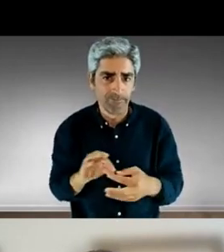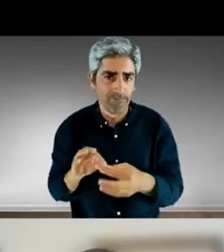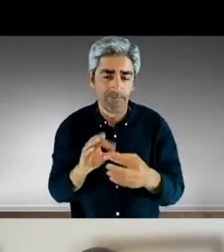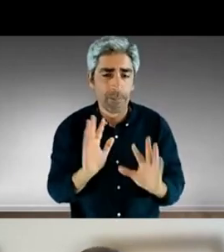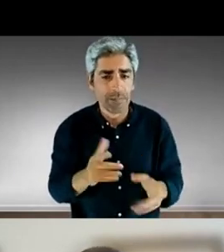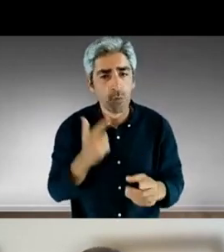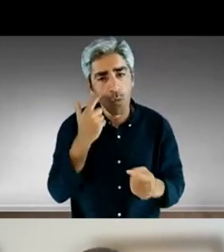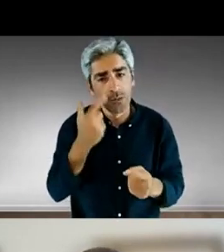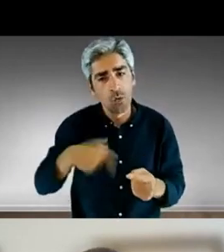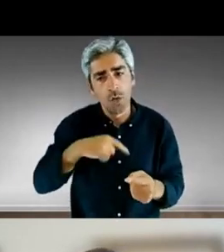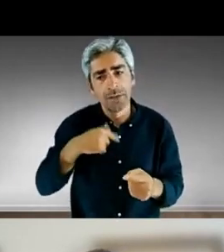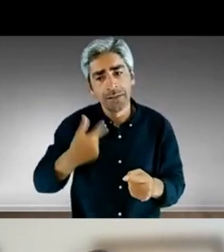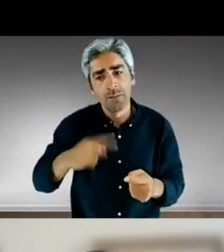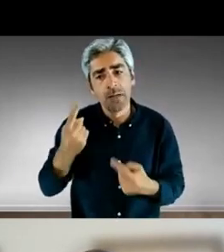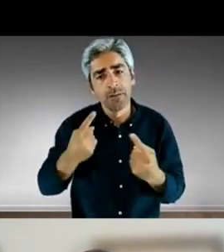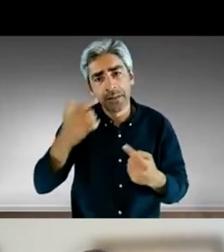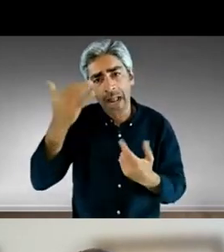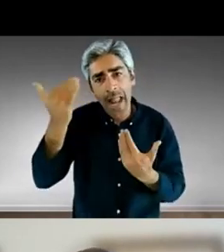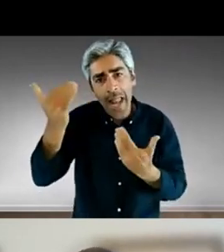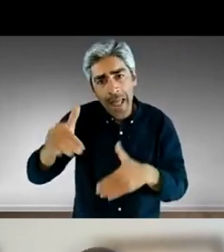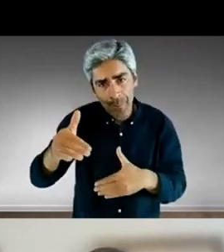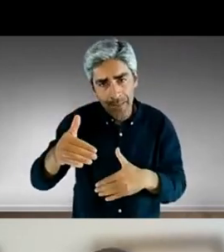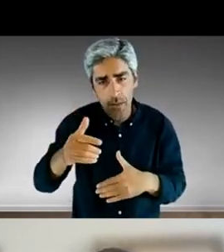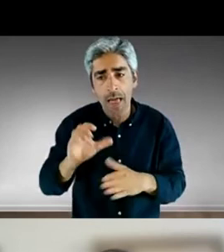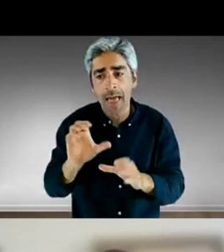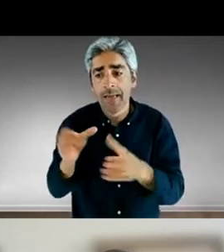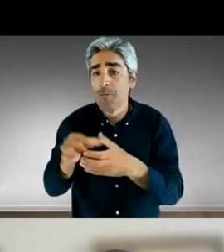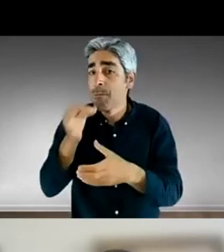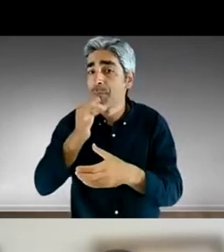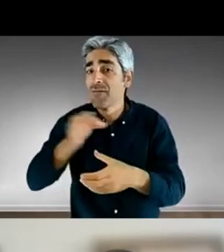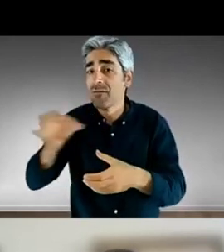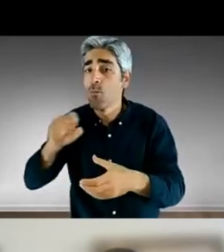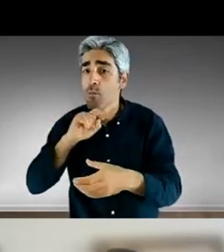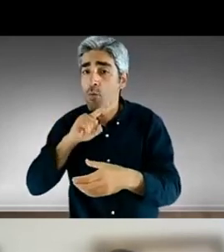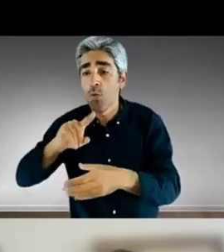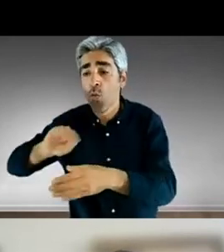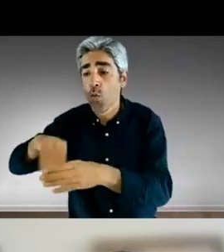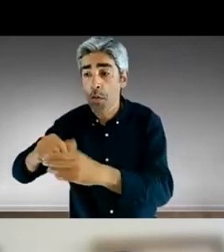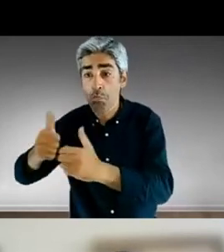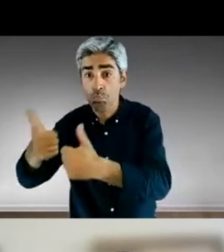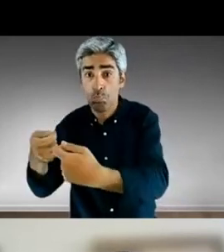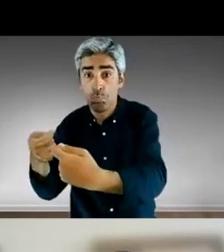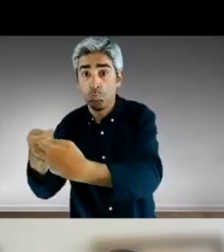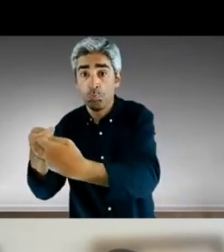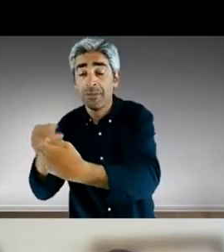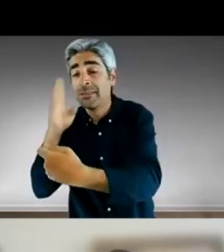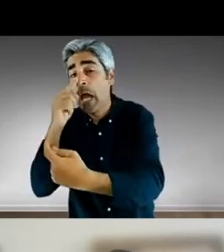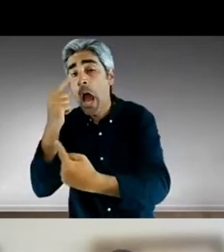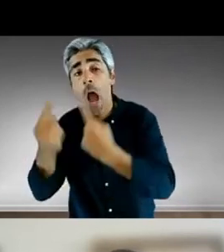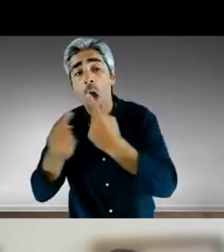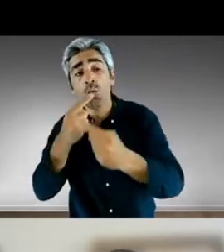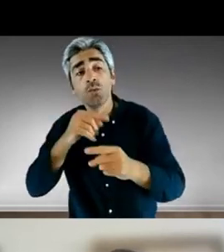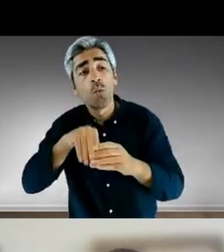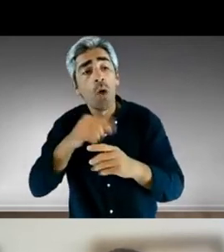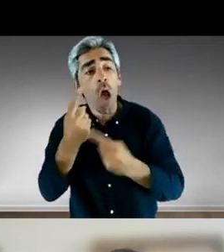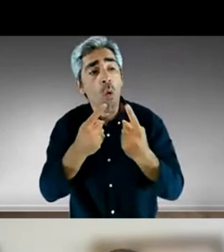nossas limitações, que a equipa perfeita pode ser perfeita num determinado contexto, mas se mudarmos algumas variáveis, pode da